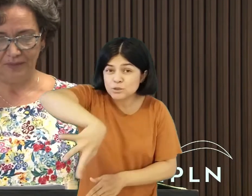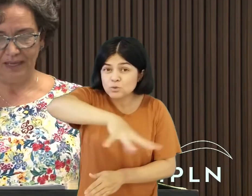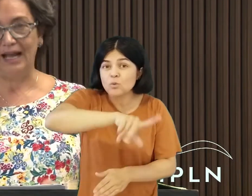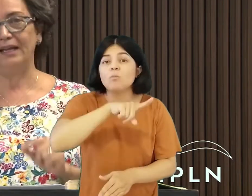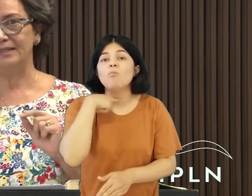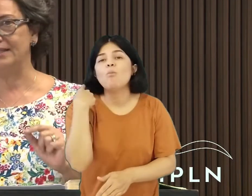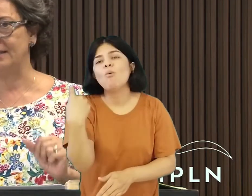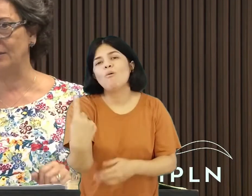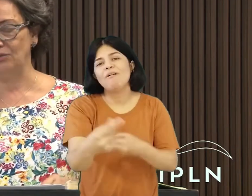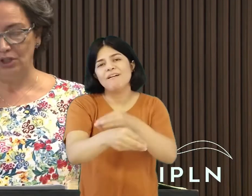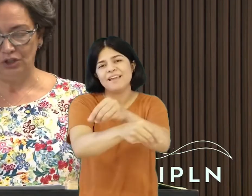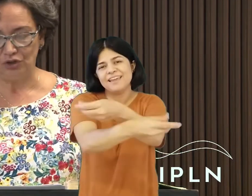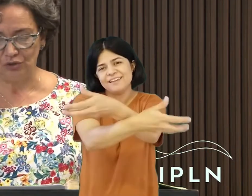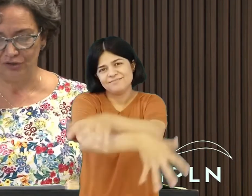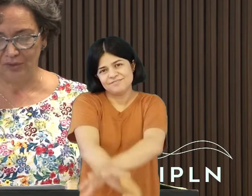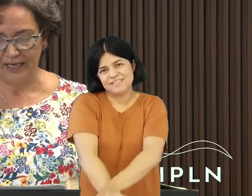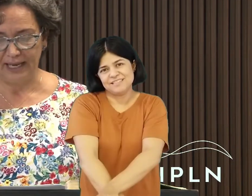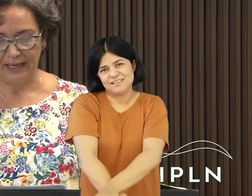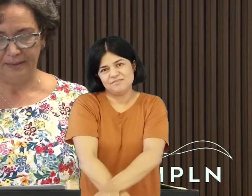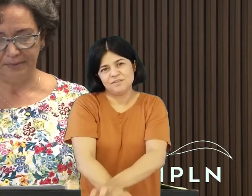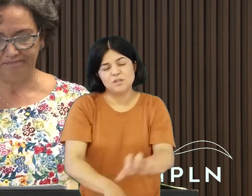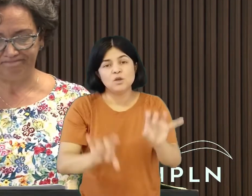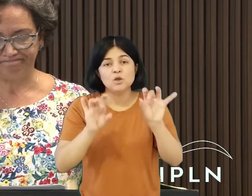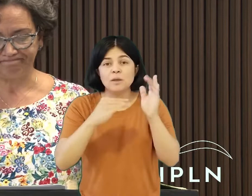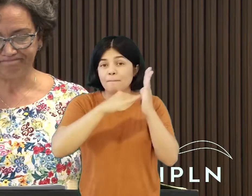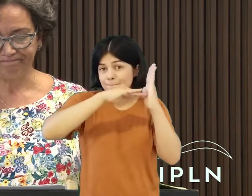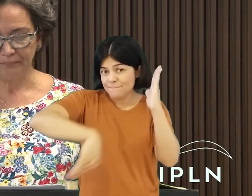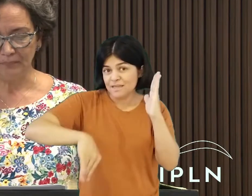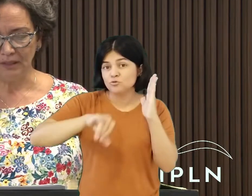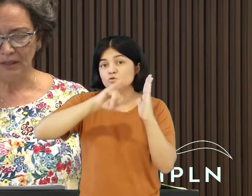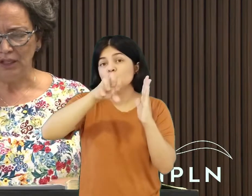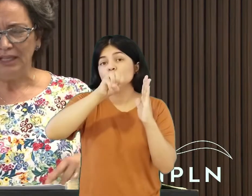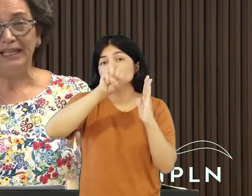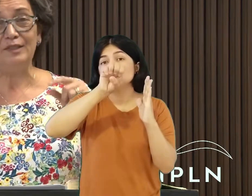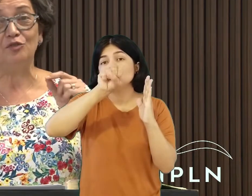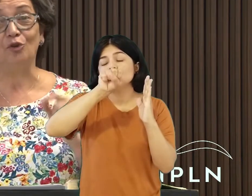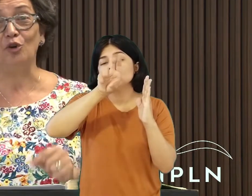deserto, à exceção de Josué e Calebe. Eles foram